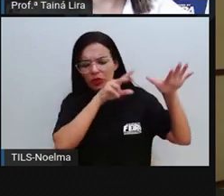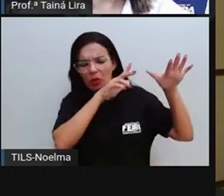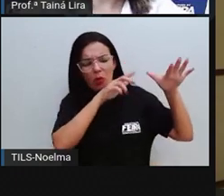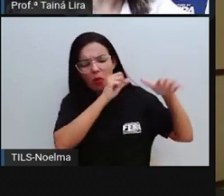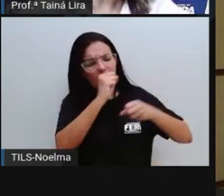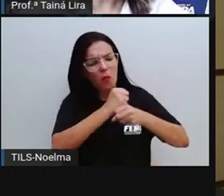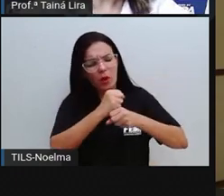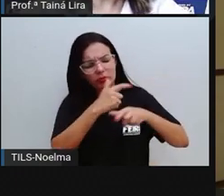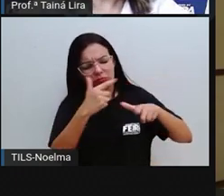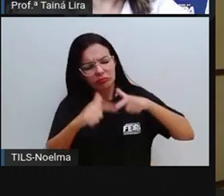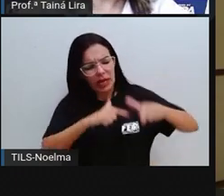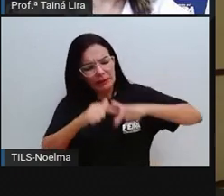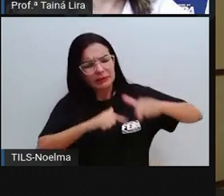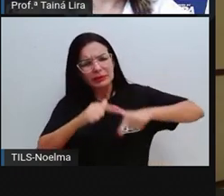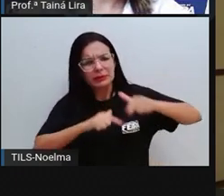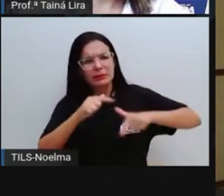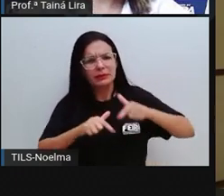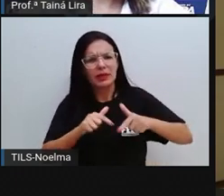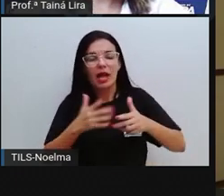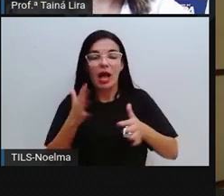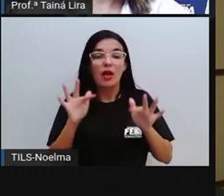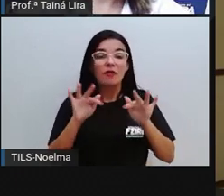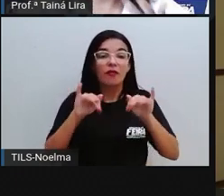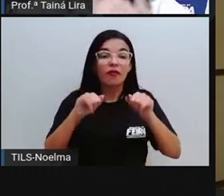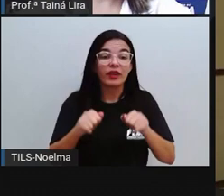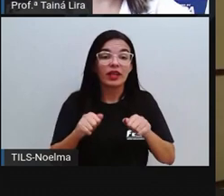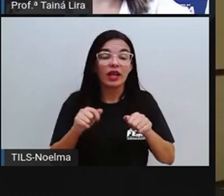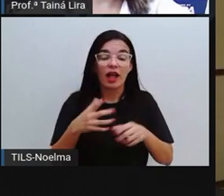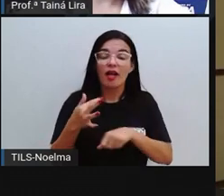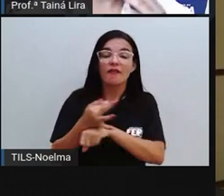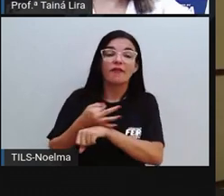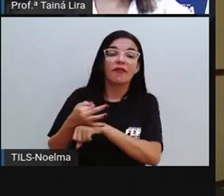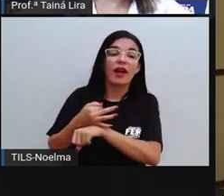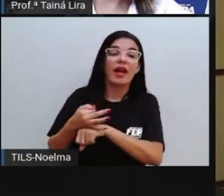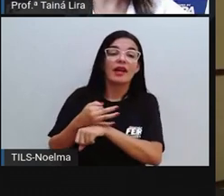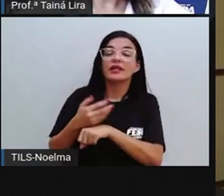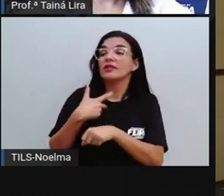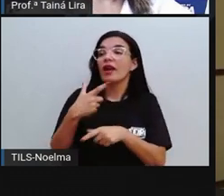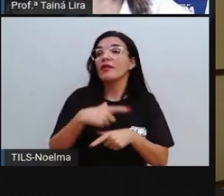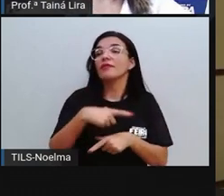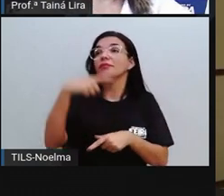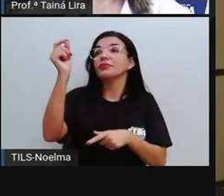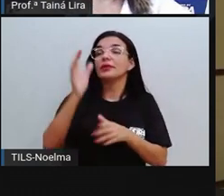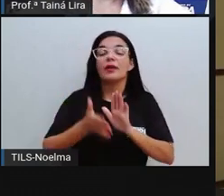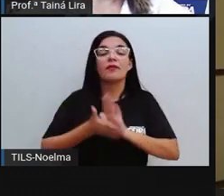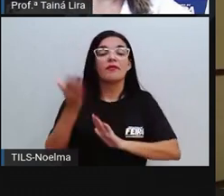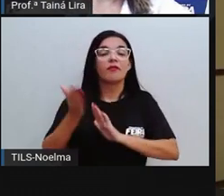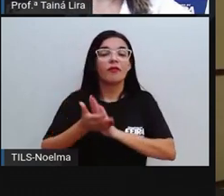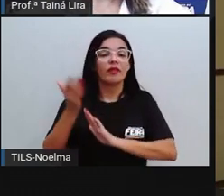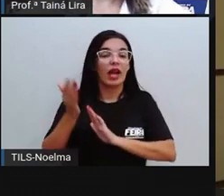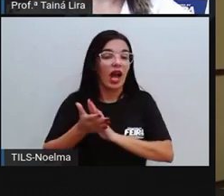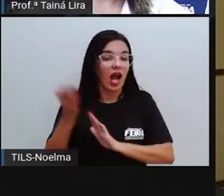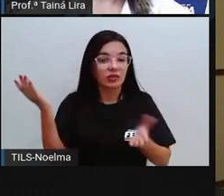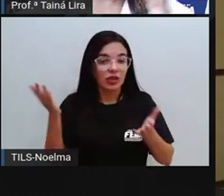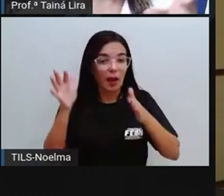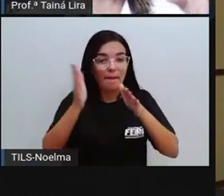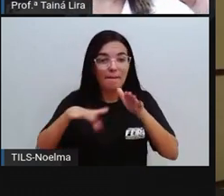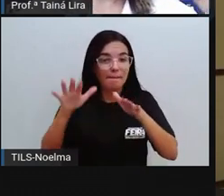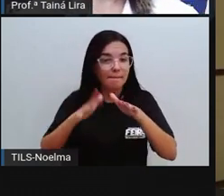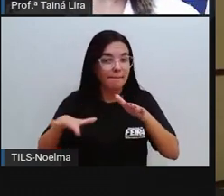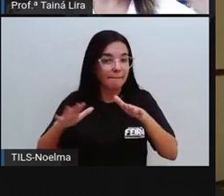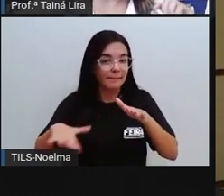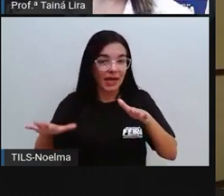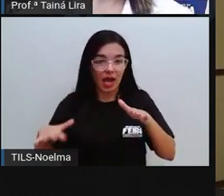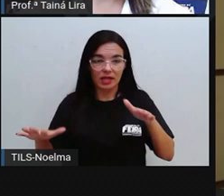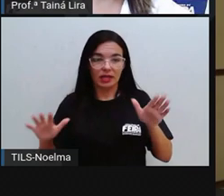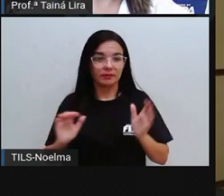final do ano, que eu entro de férias, eu resolvo fazer uma viagem aí para um lugar